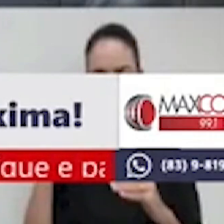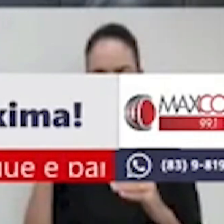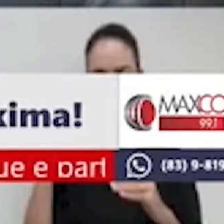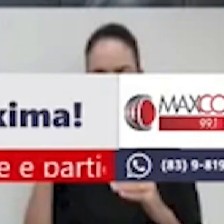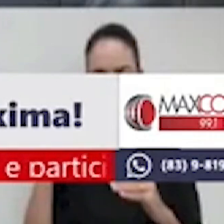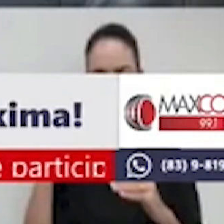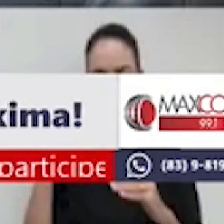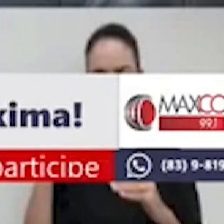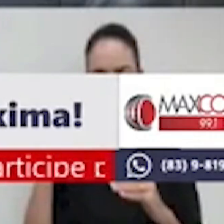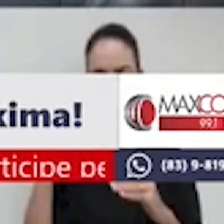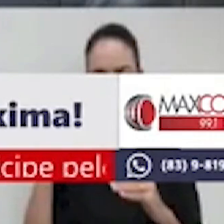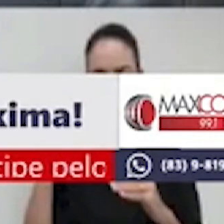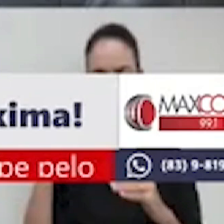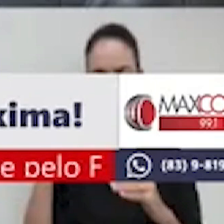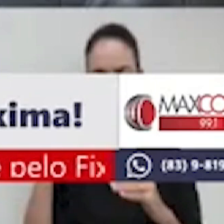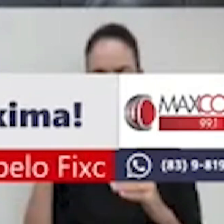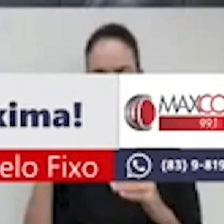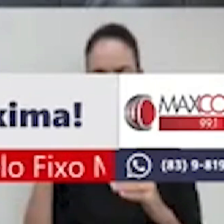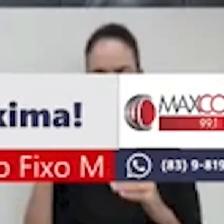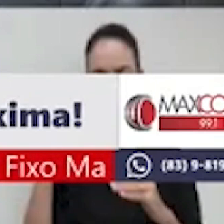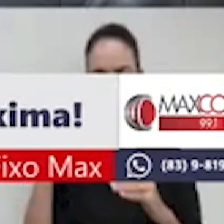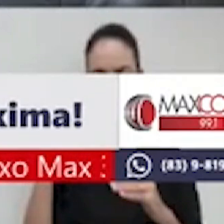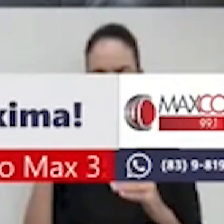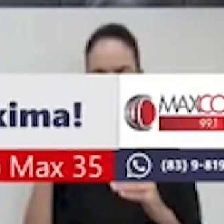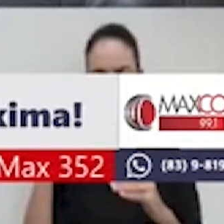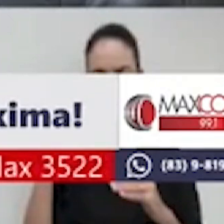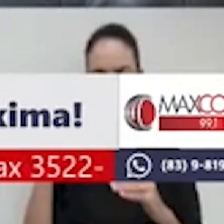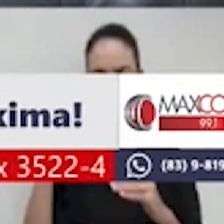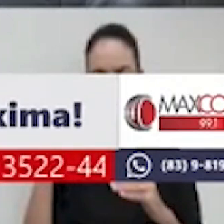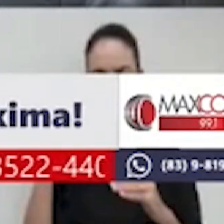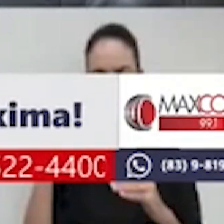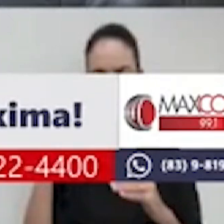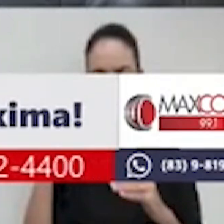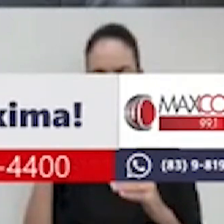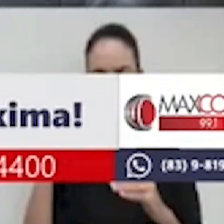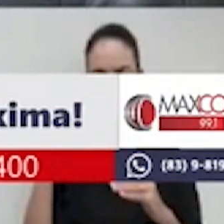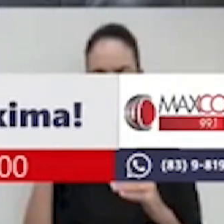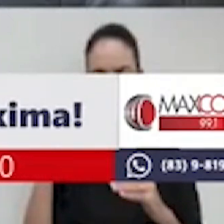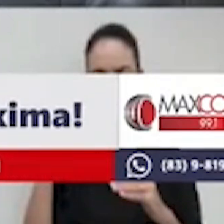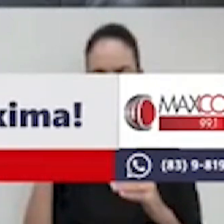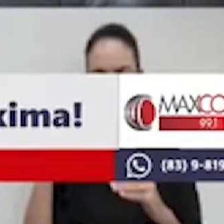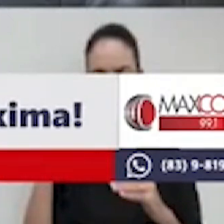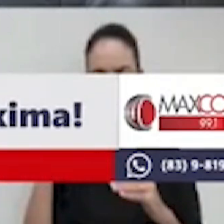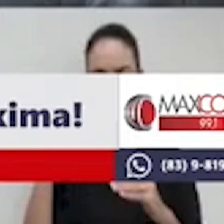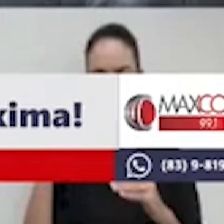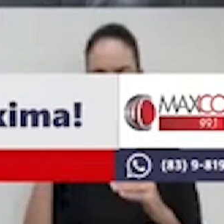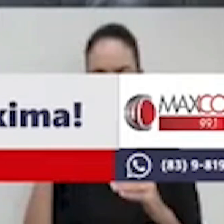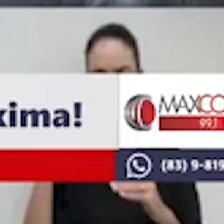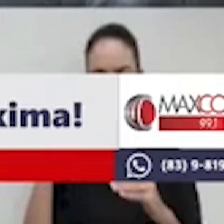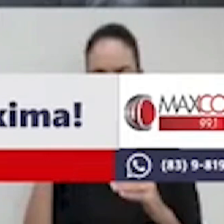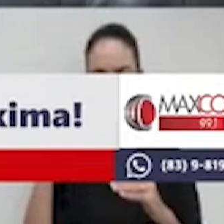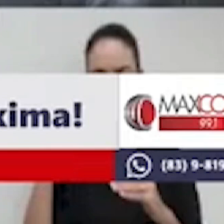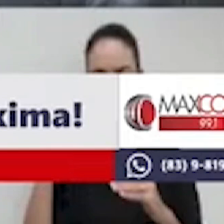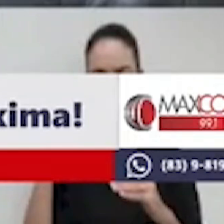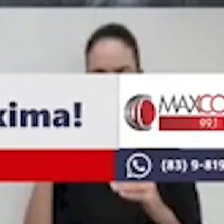foi para criar mais cargos não eu vou ter contra você para você não criar mais carros e deixar o seu concursado talvez navios